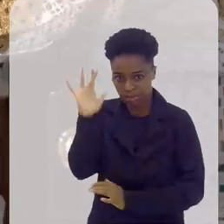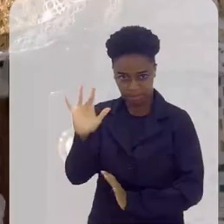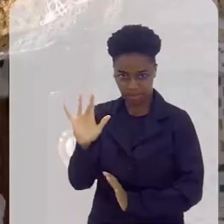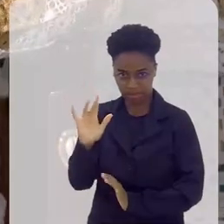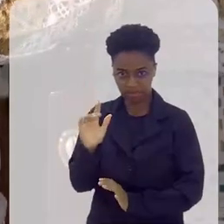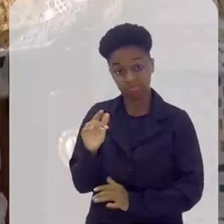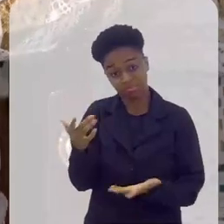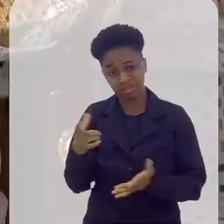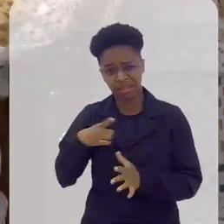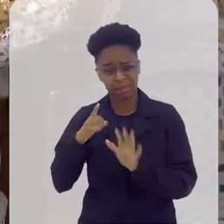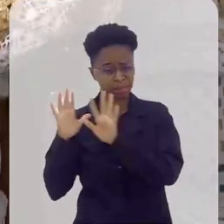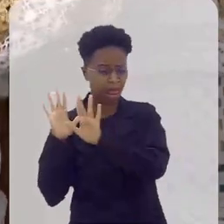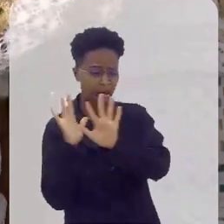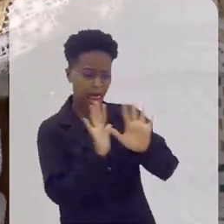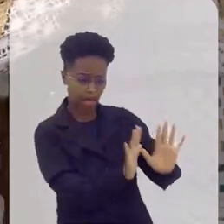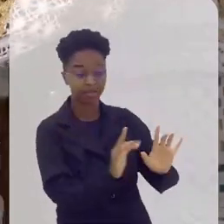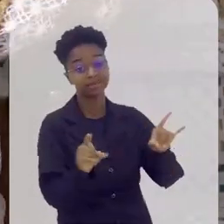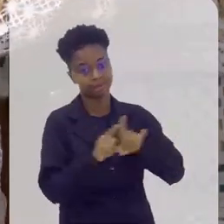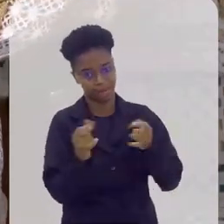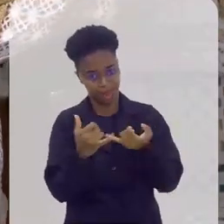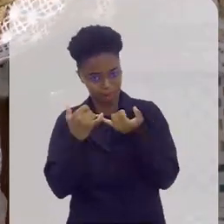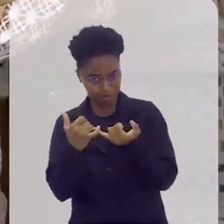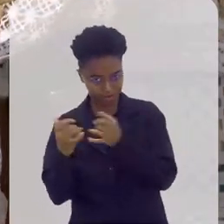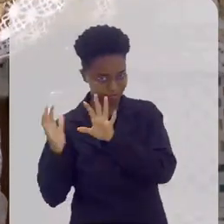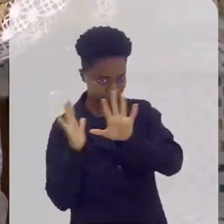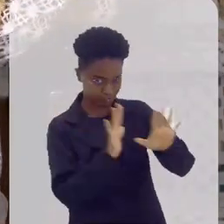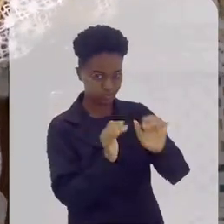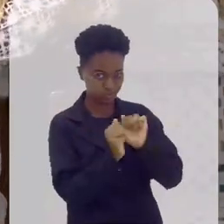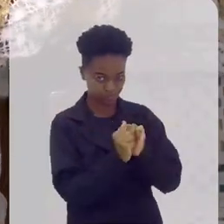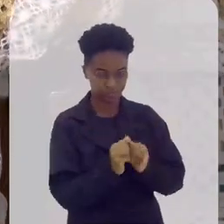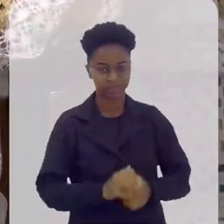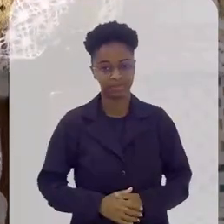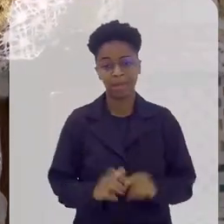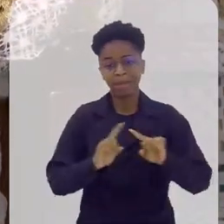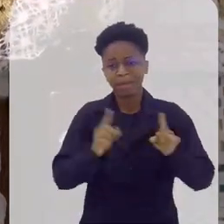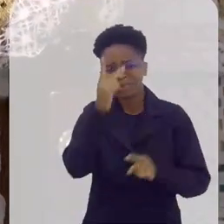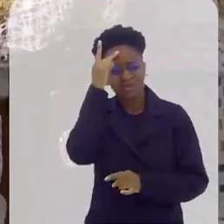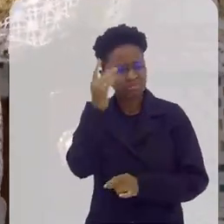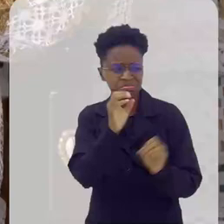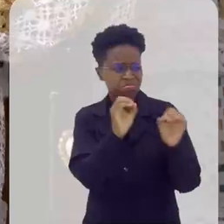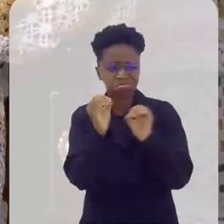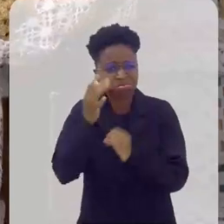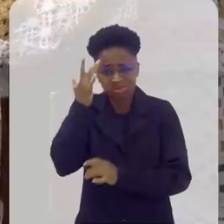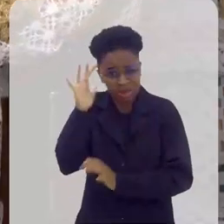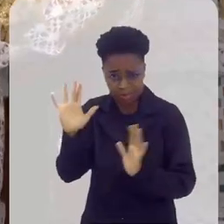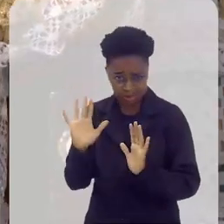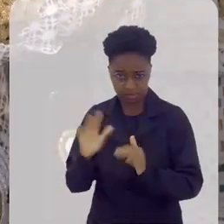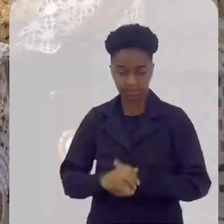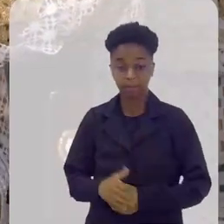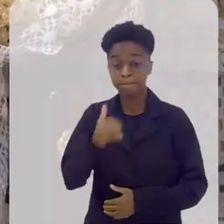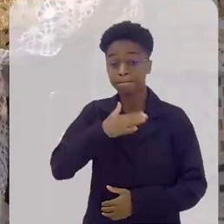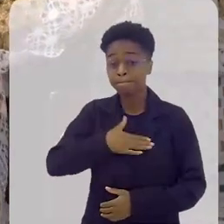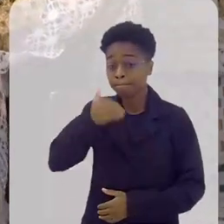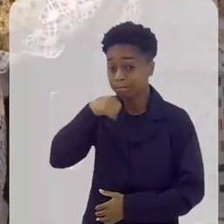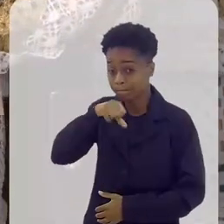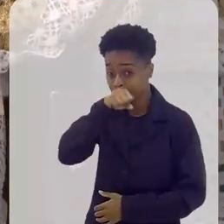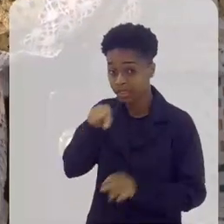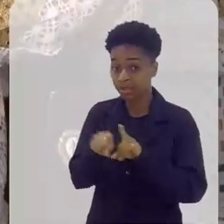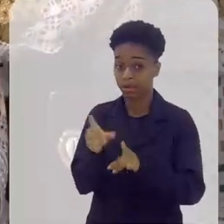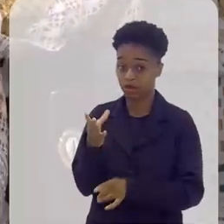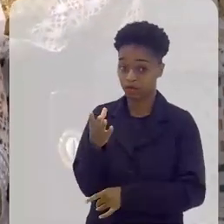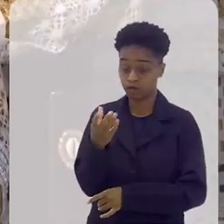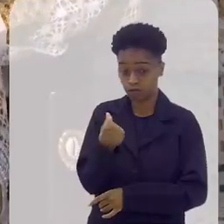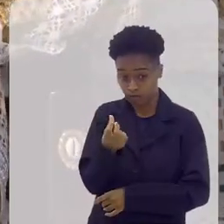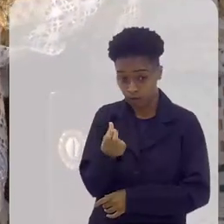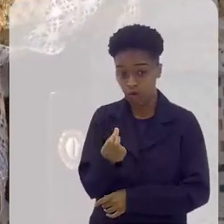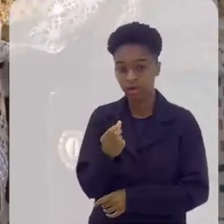outras pessoas, ela foi fazer essa visita. Mas até então esse fato era desconhecido. Minha mãe e minha avó, como eram muito